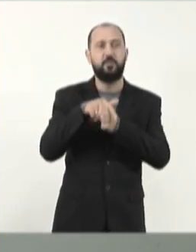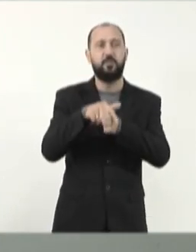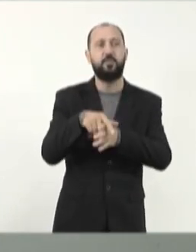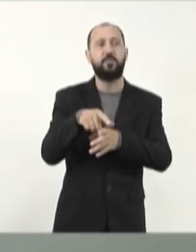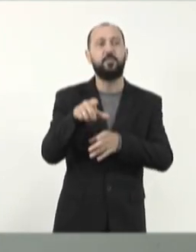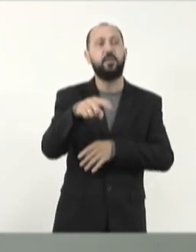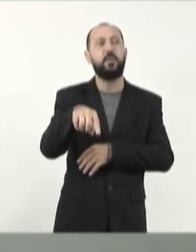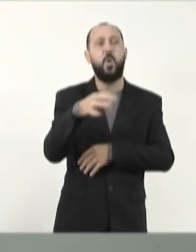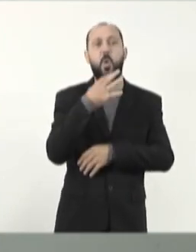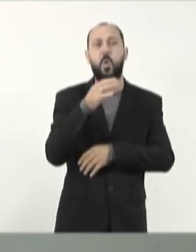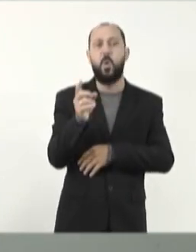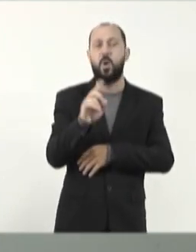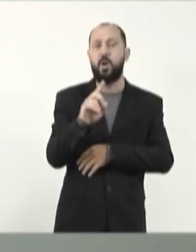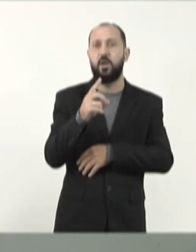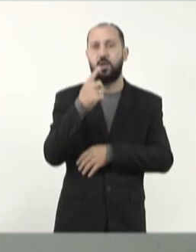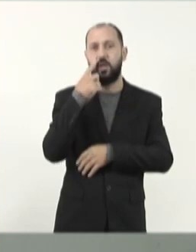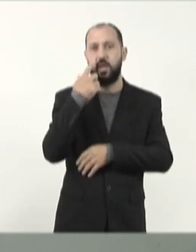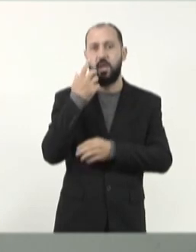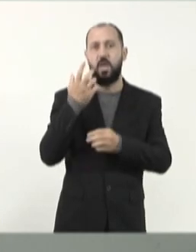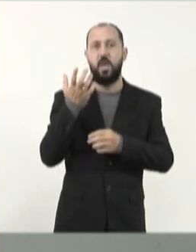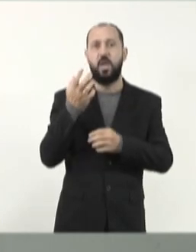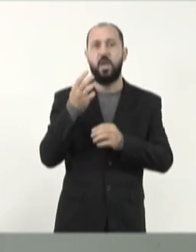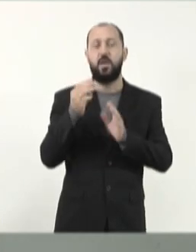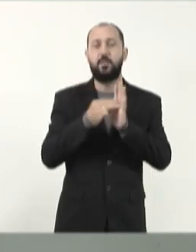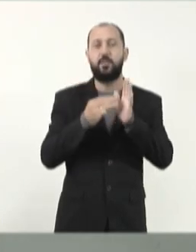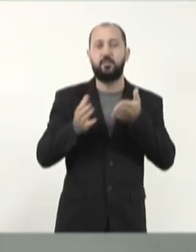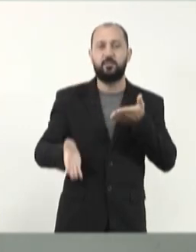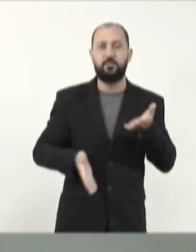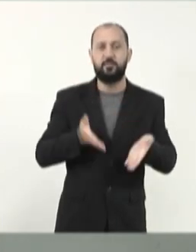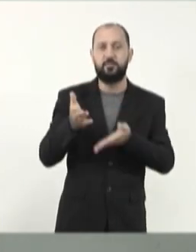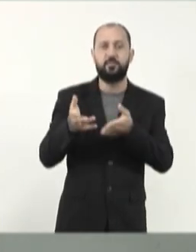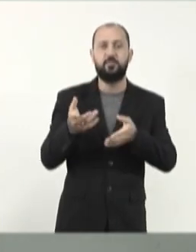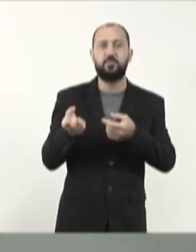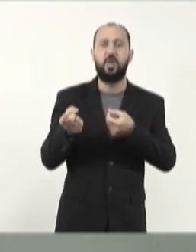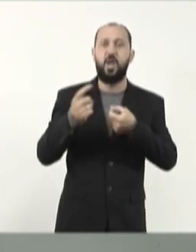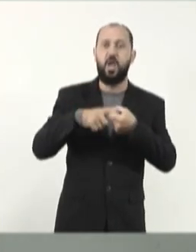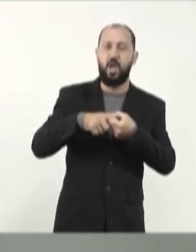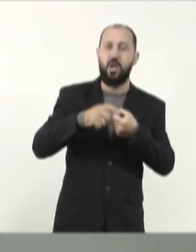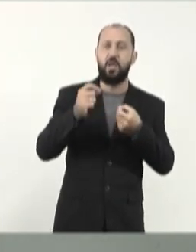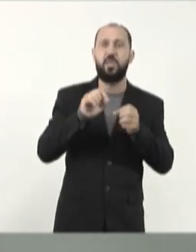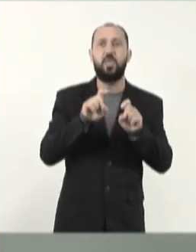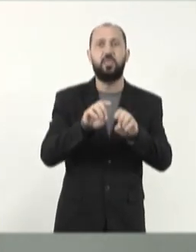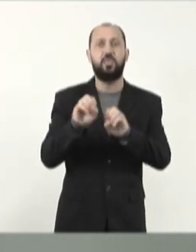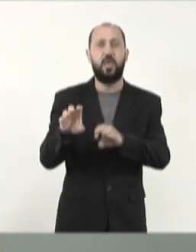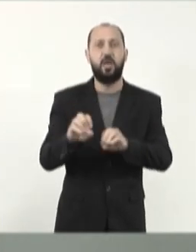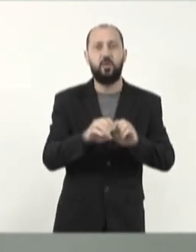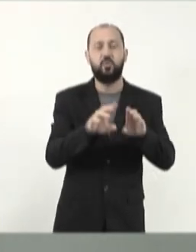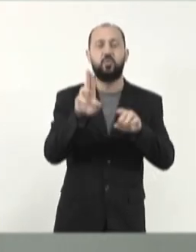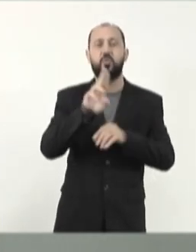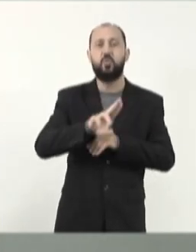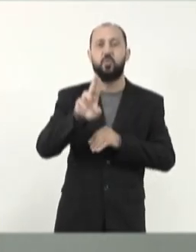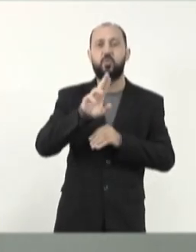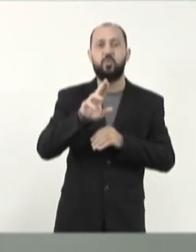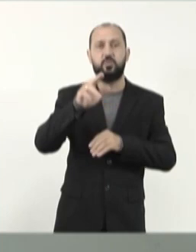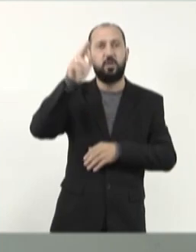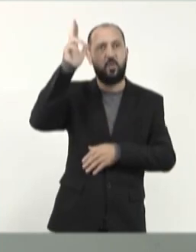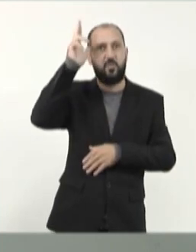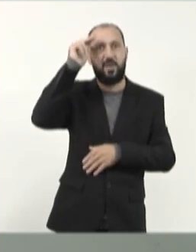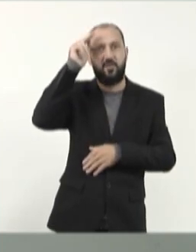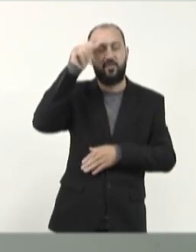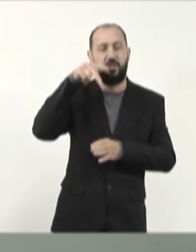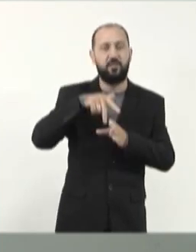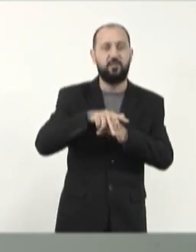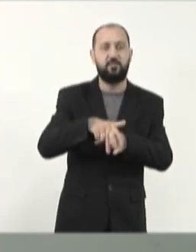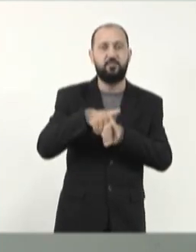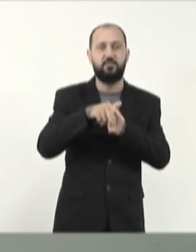não conhece, ele é um método terapêutico de reabilitação, também educacional, e que utiliza o